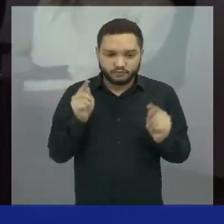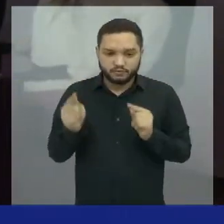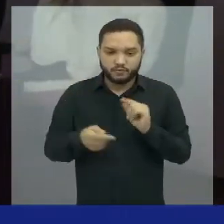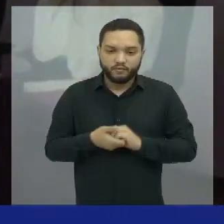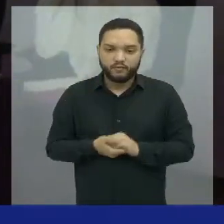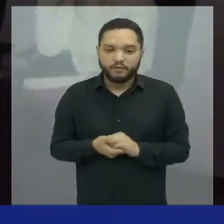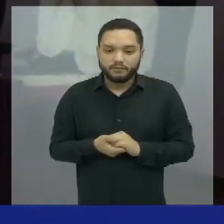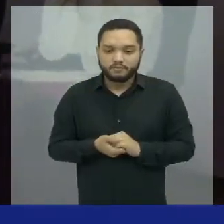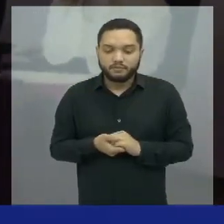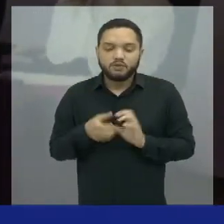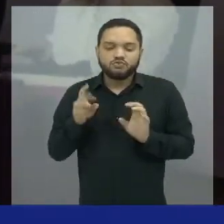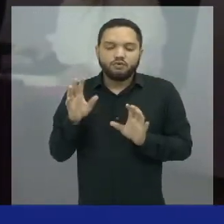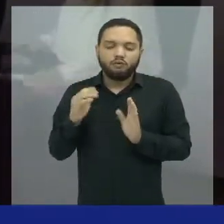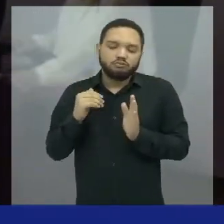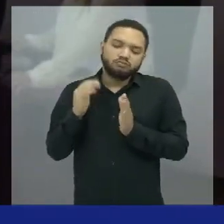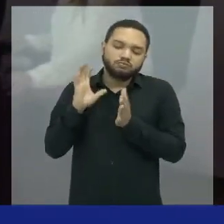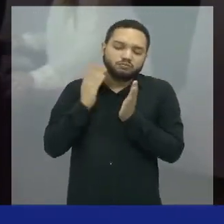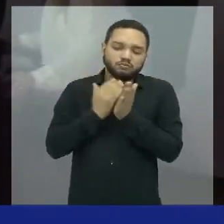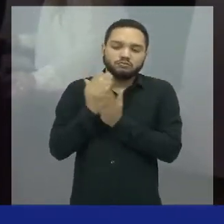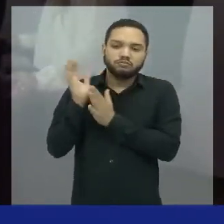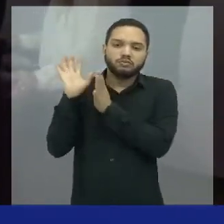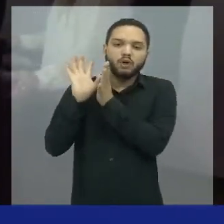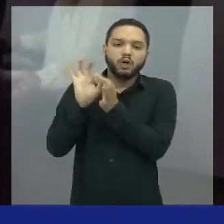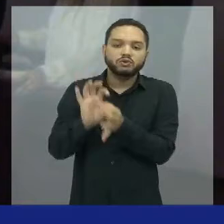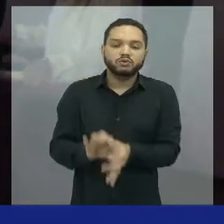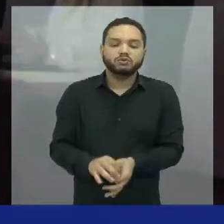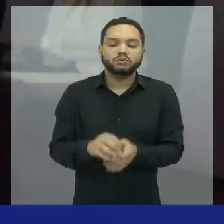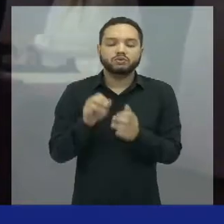para contextualizar,